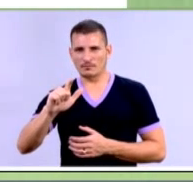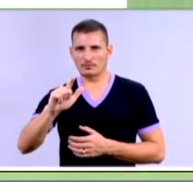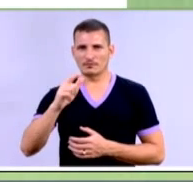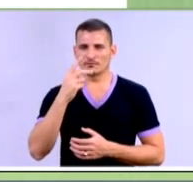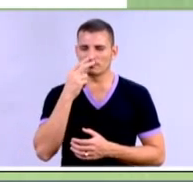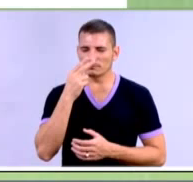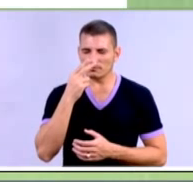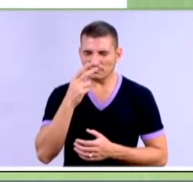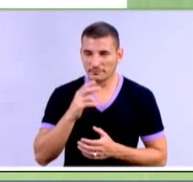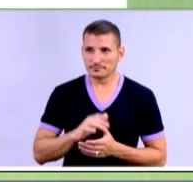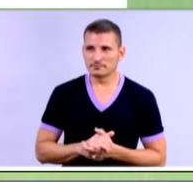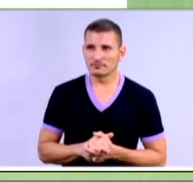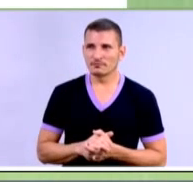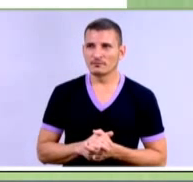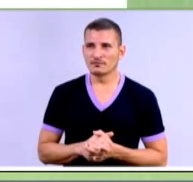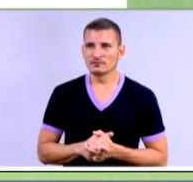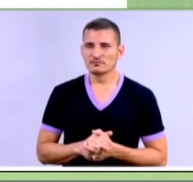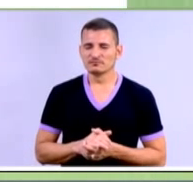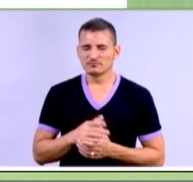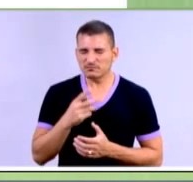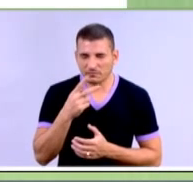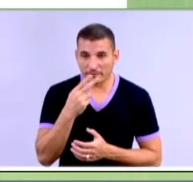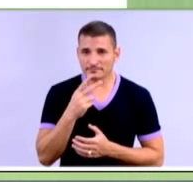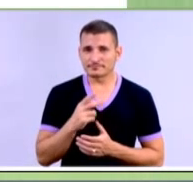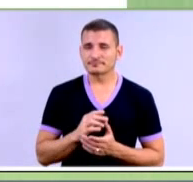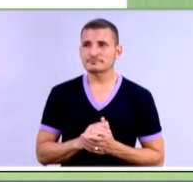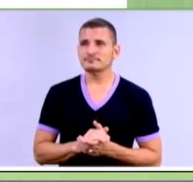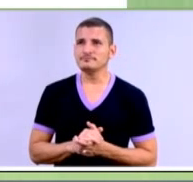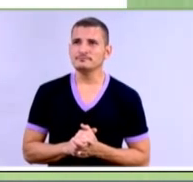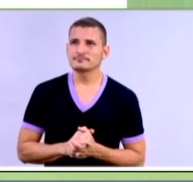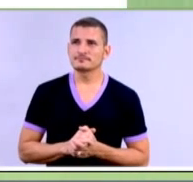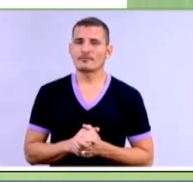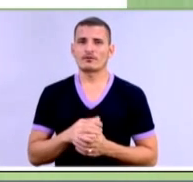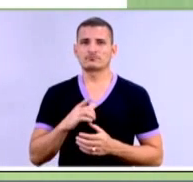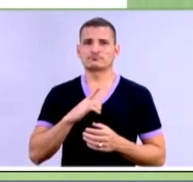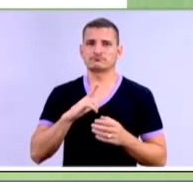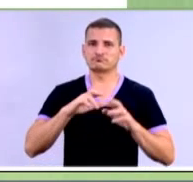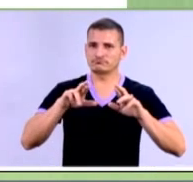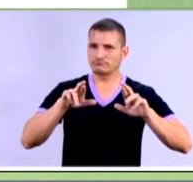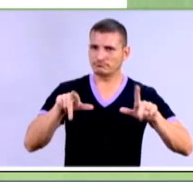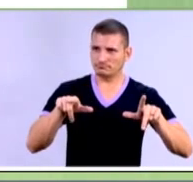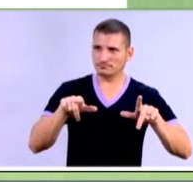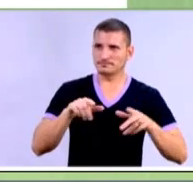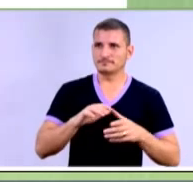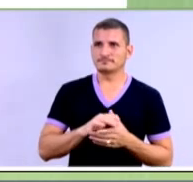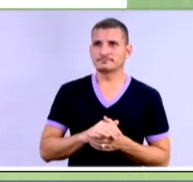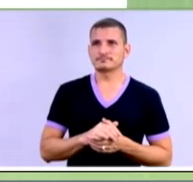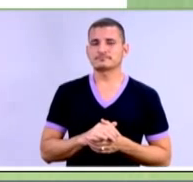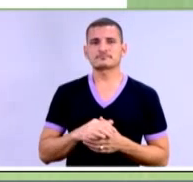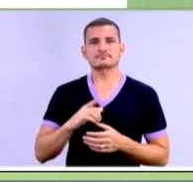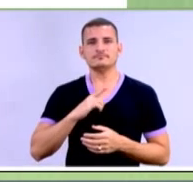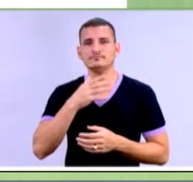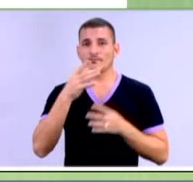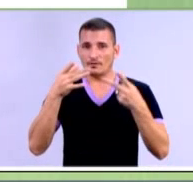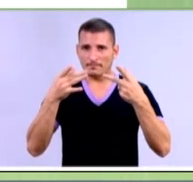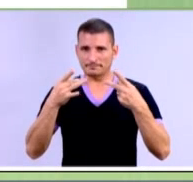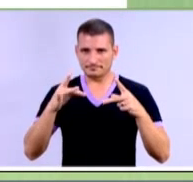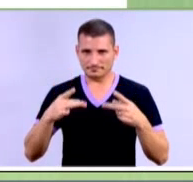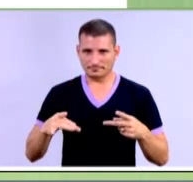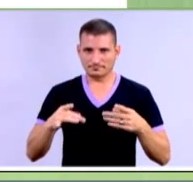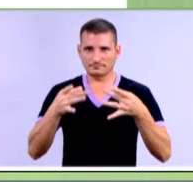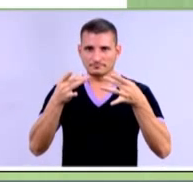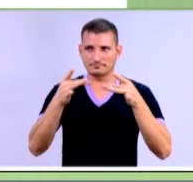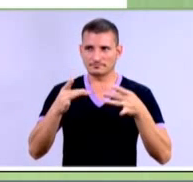Parece, mas não é tão... Tem algumas diferenças. Primeiro, ele tem uma cobertura plástica, né,